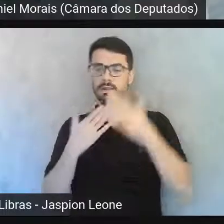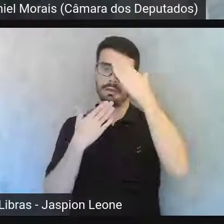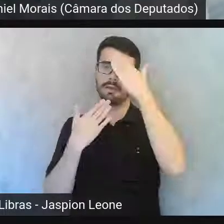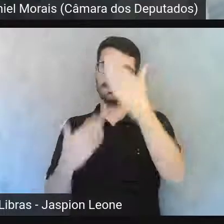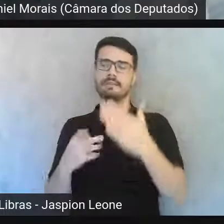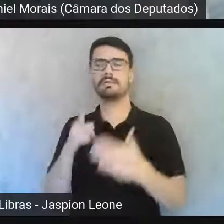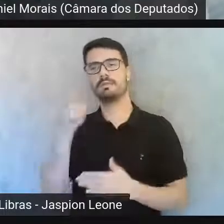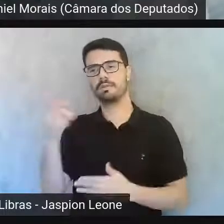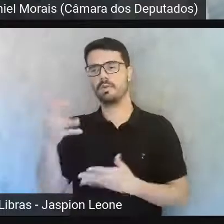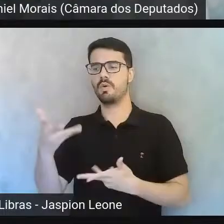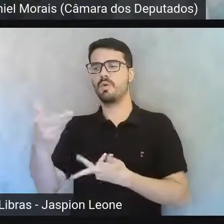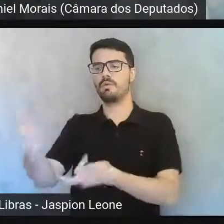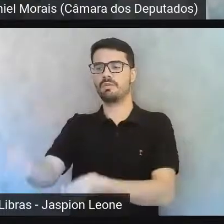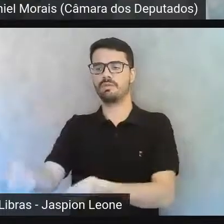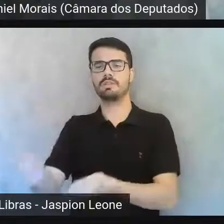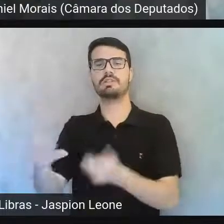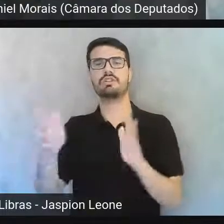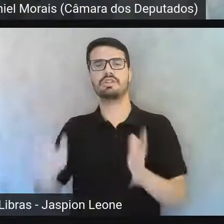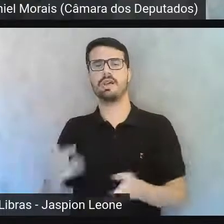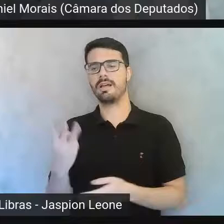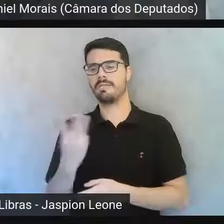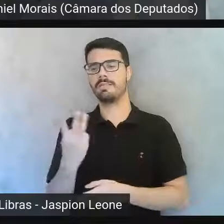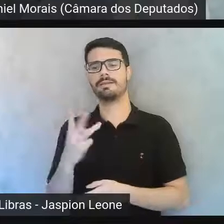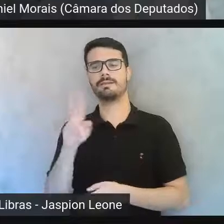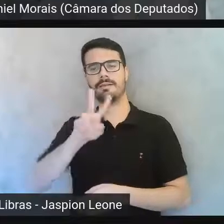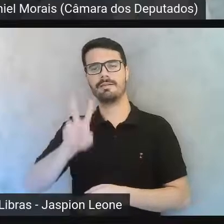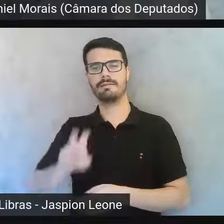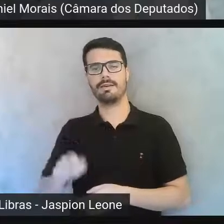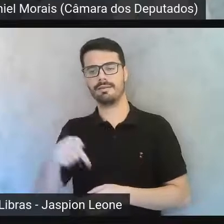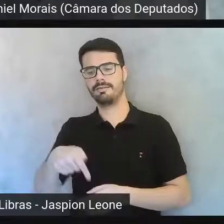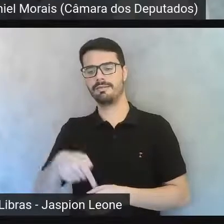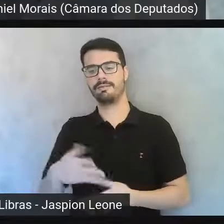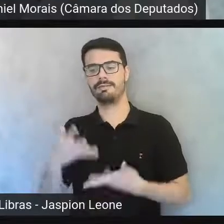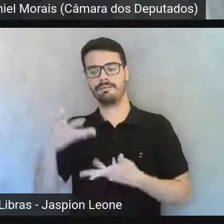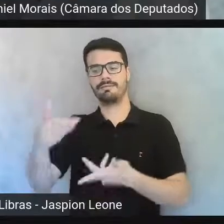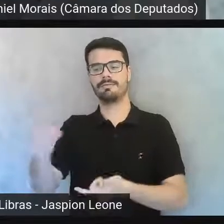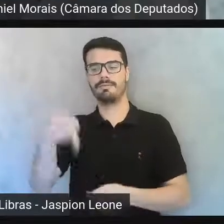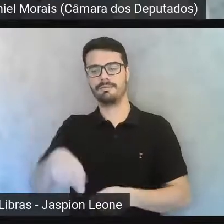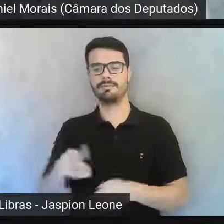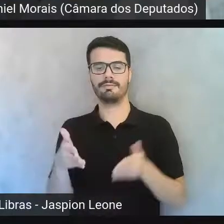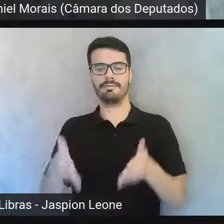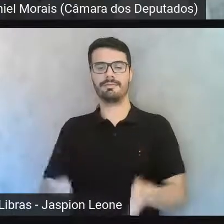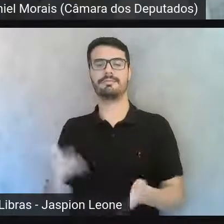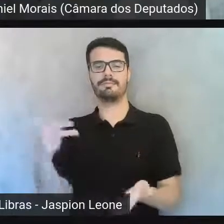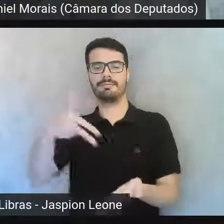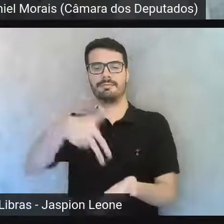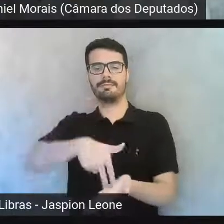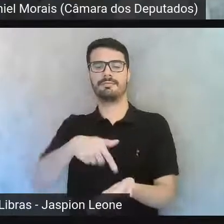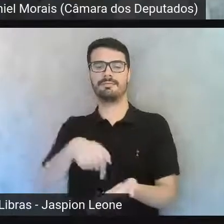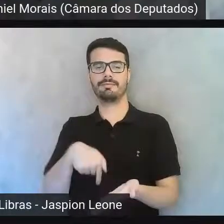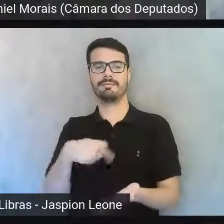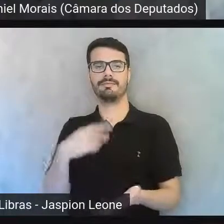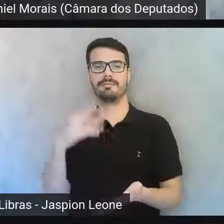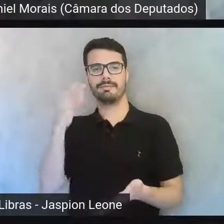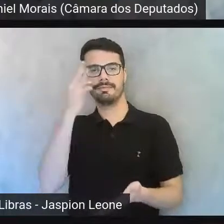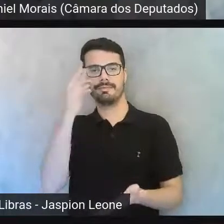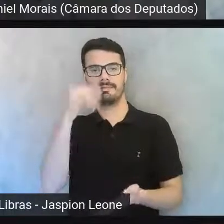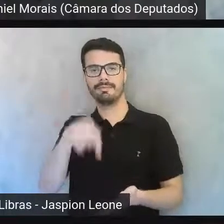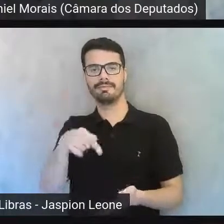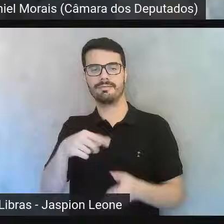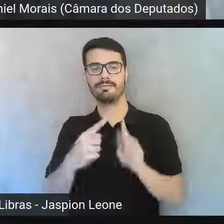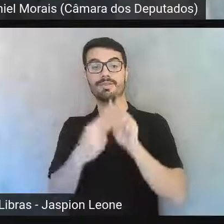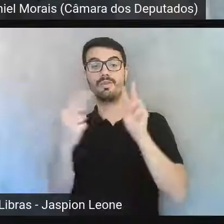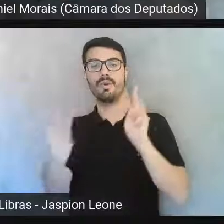É a terceira vez que eu participo, é essa vez agora. Um privilégio, um prazer de estar aqui, tentar aprender